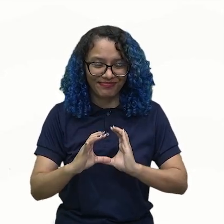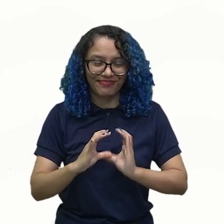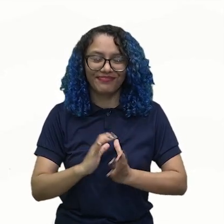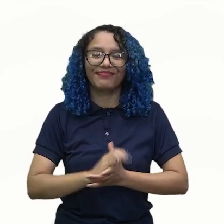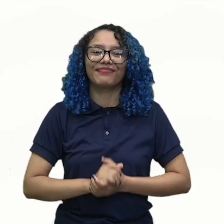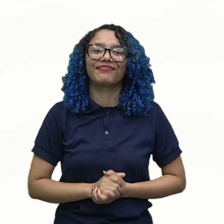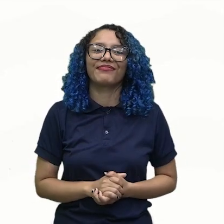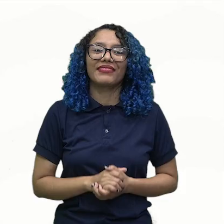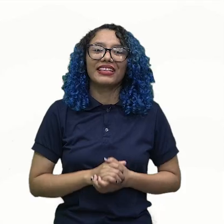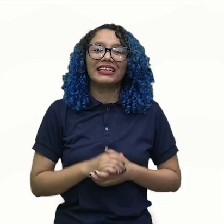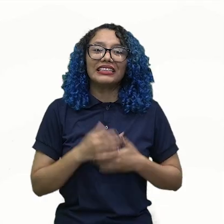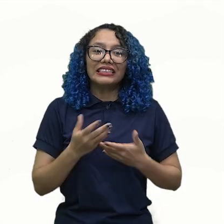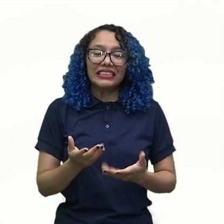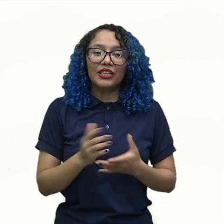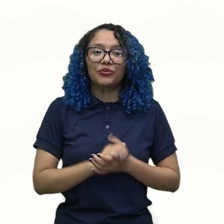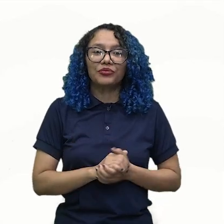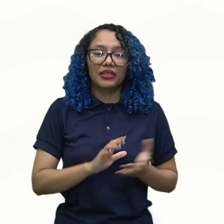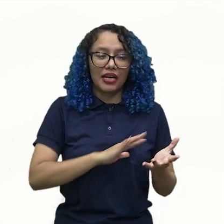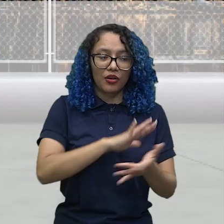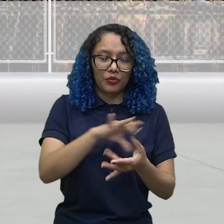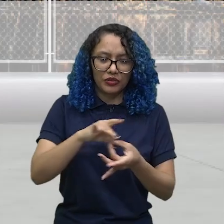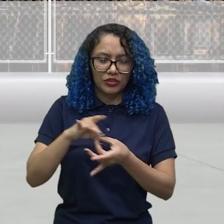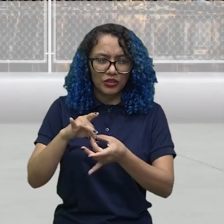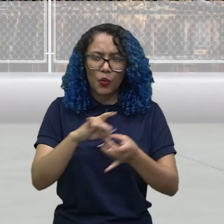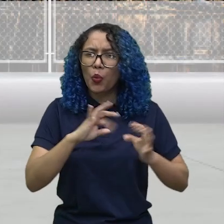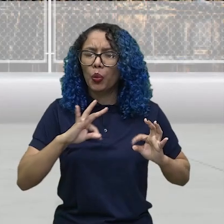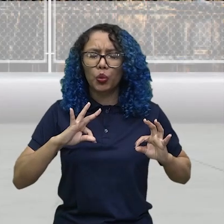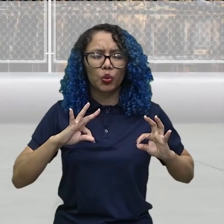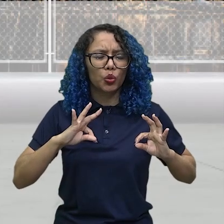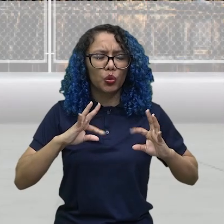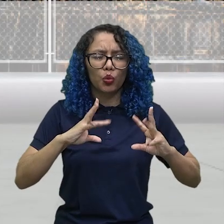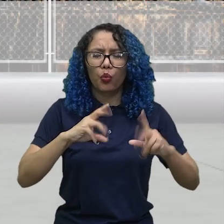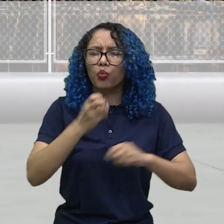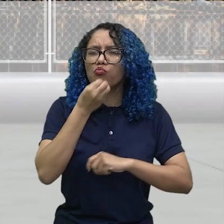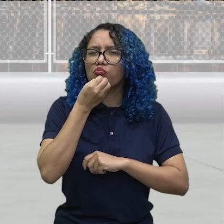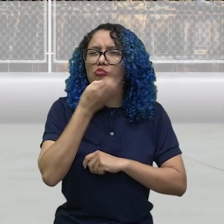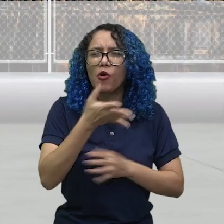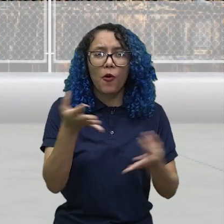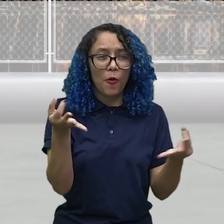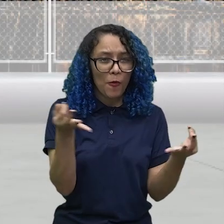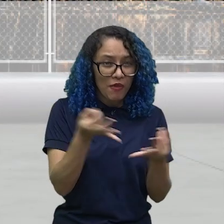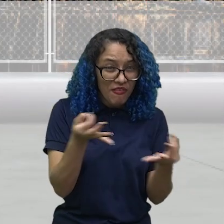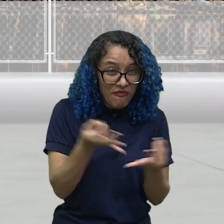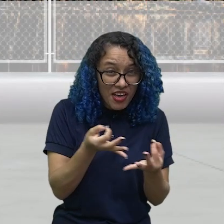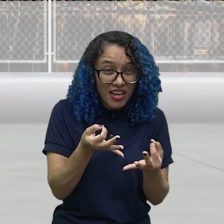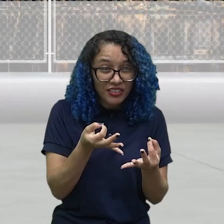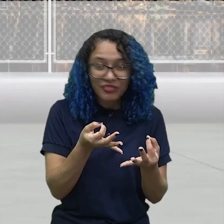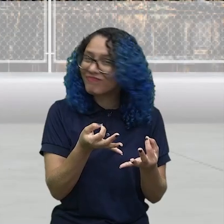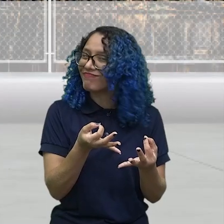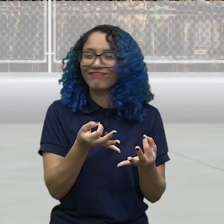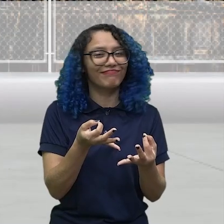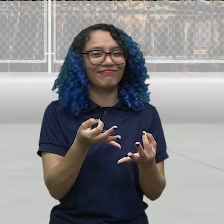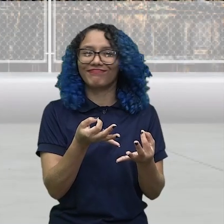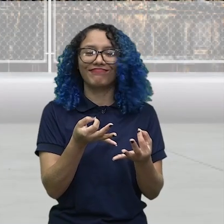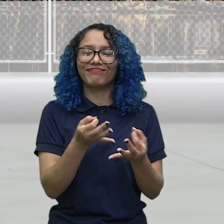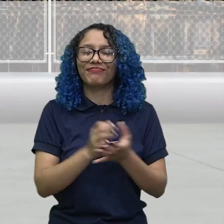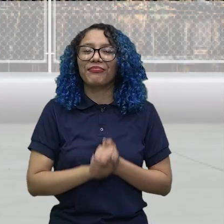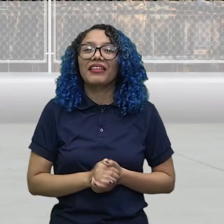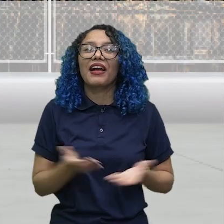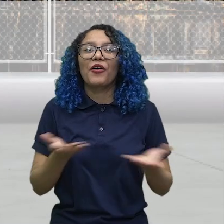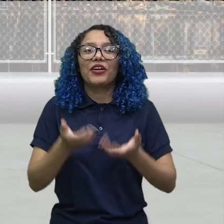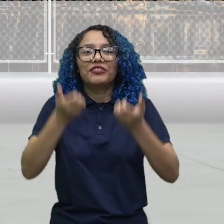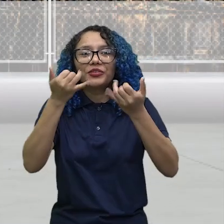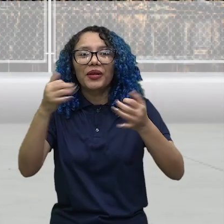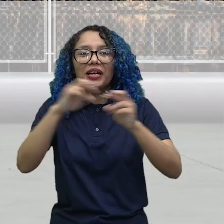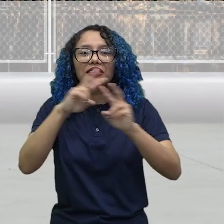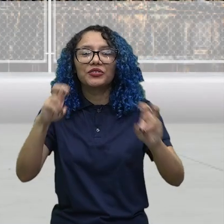professor, temos só coisas boas na globalização? Não, tá? E para falar dos pontos negativos da globalização,